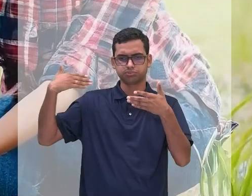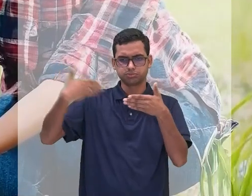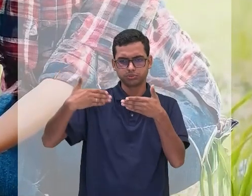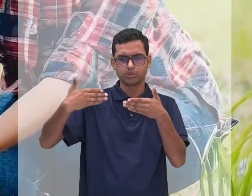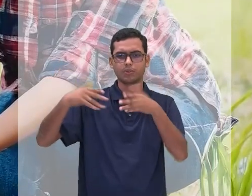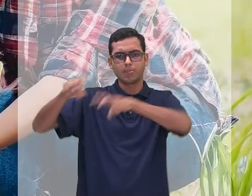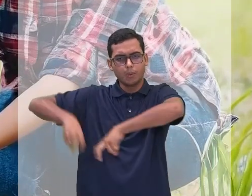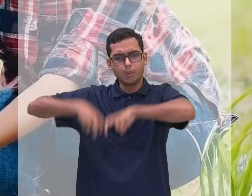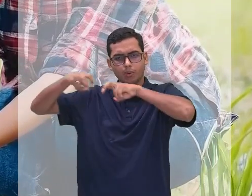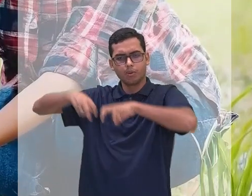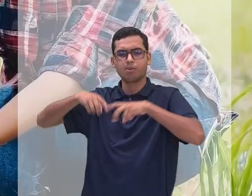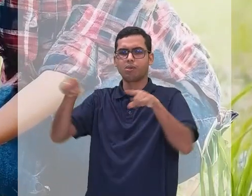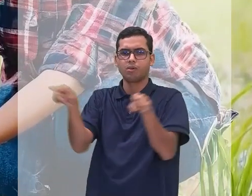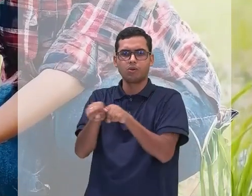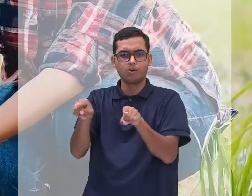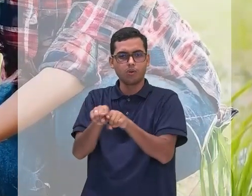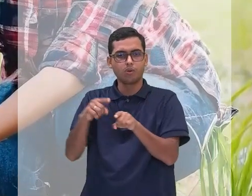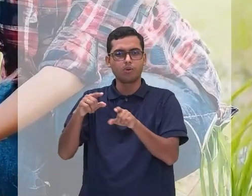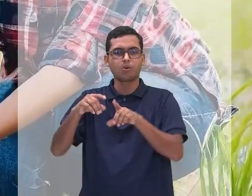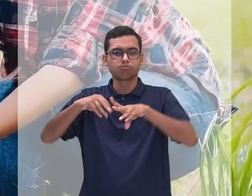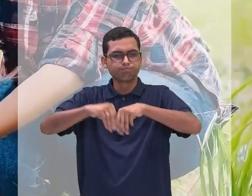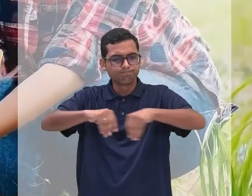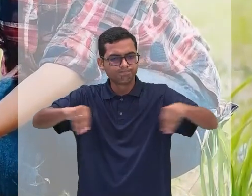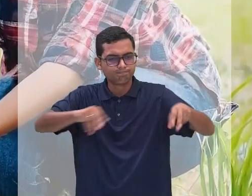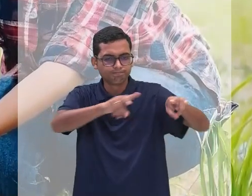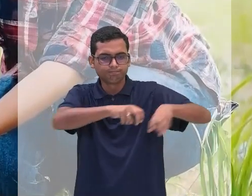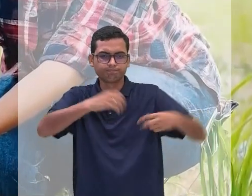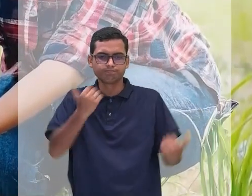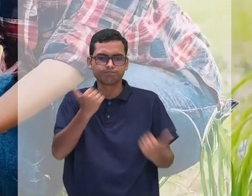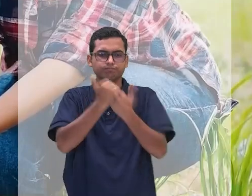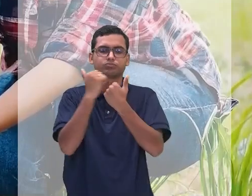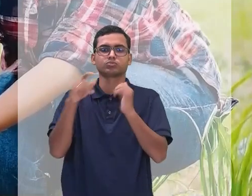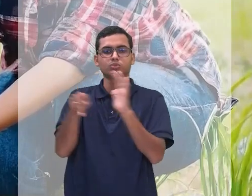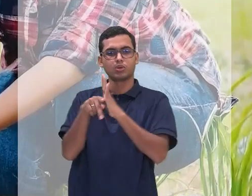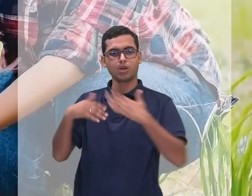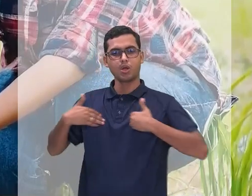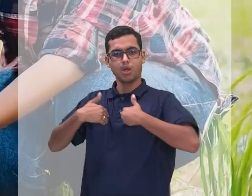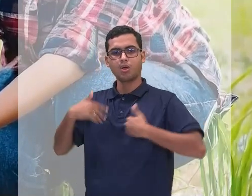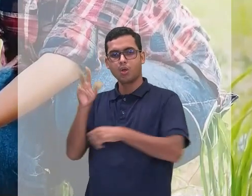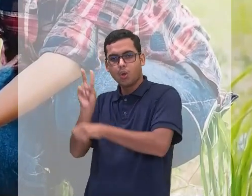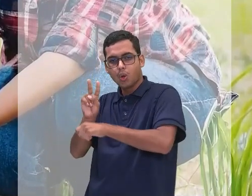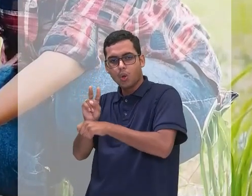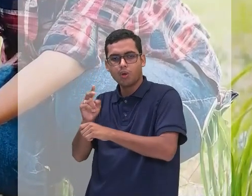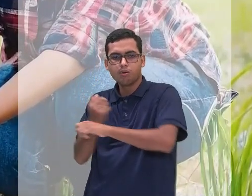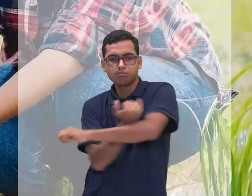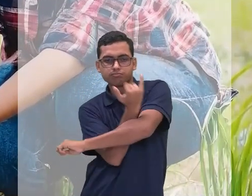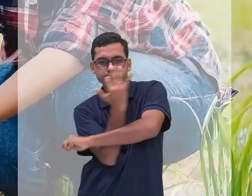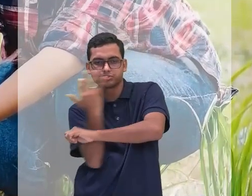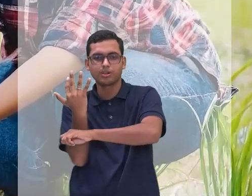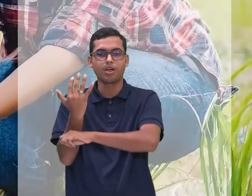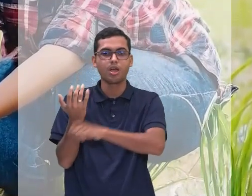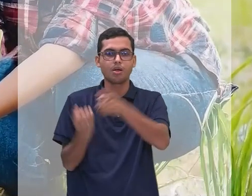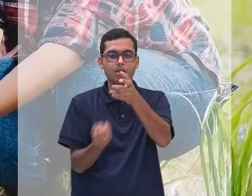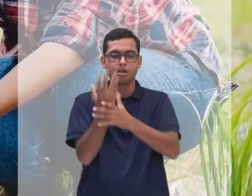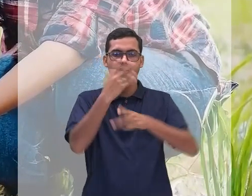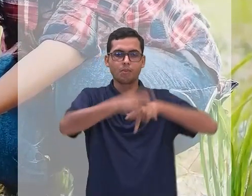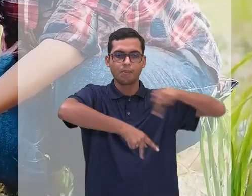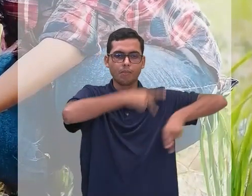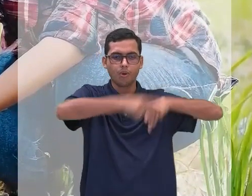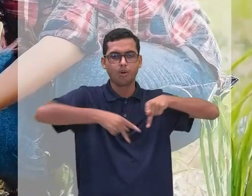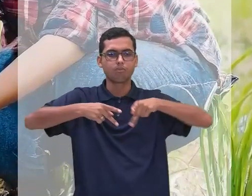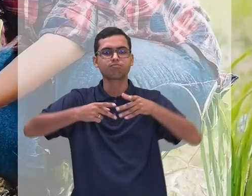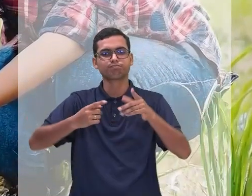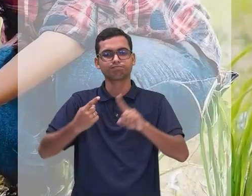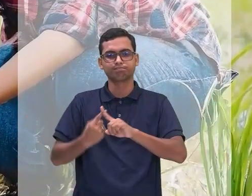a terra se tornou um aliado. A domesticação de animais e plantas deu origem às primeiras civilizações,